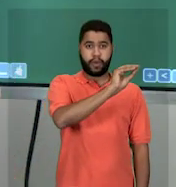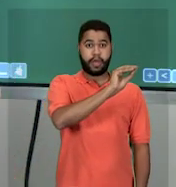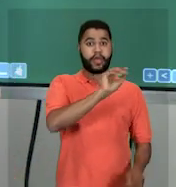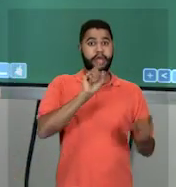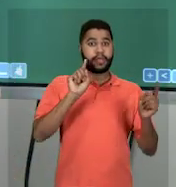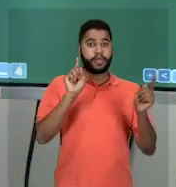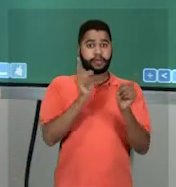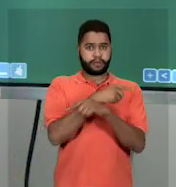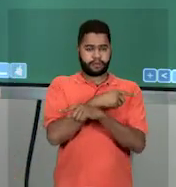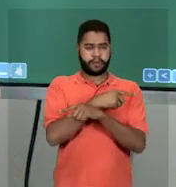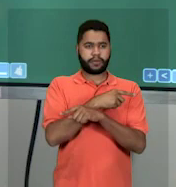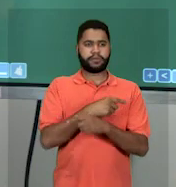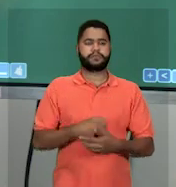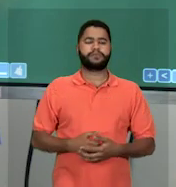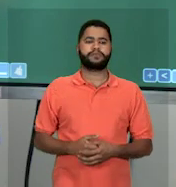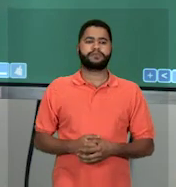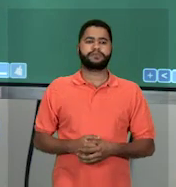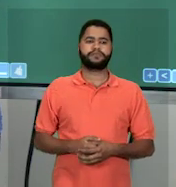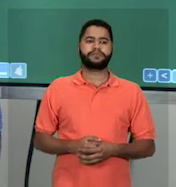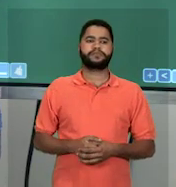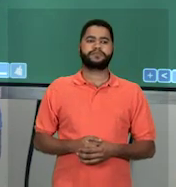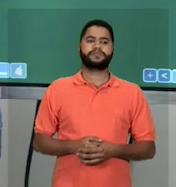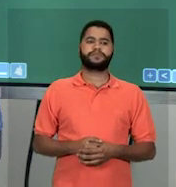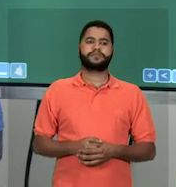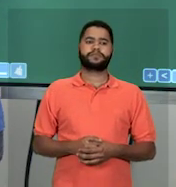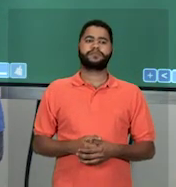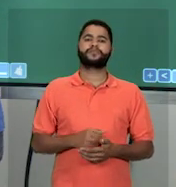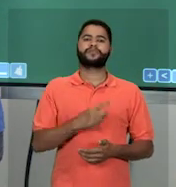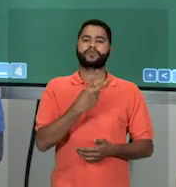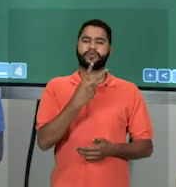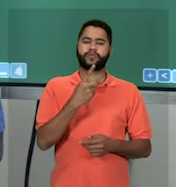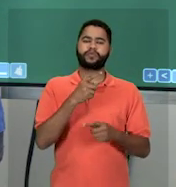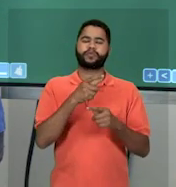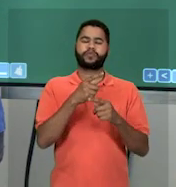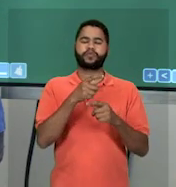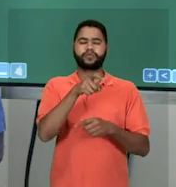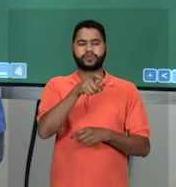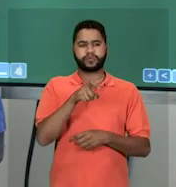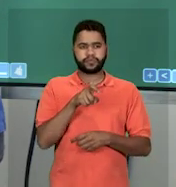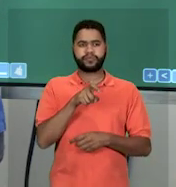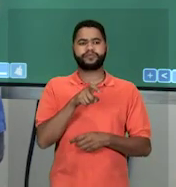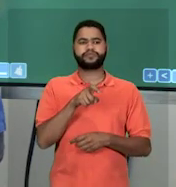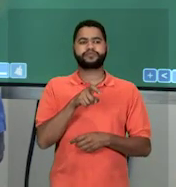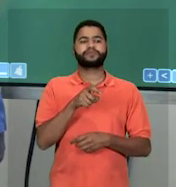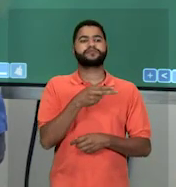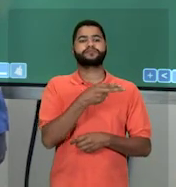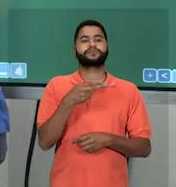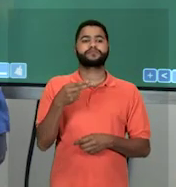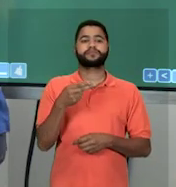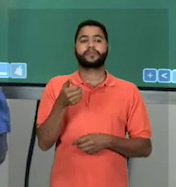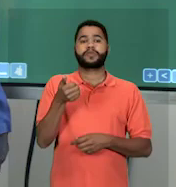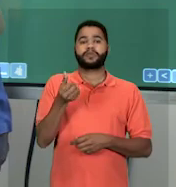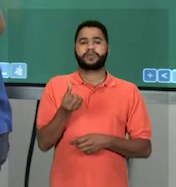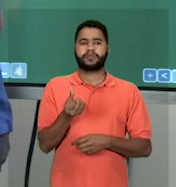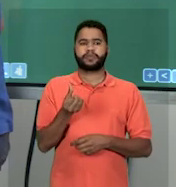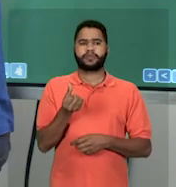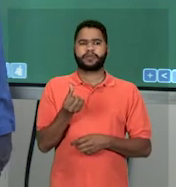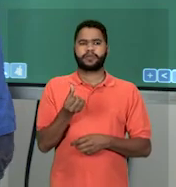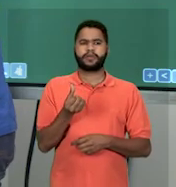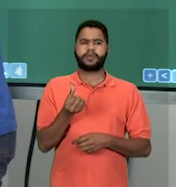operações inversas tranquilo tá vai ficar assim ó duas vezes o x = 16